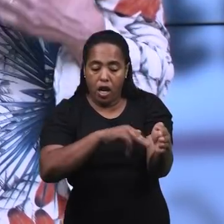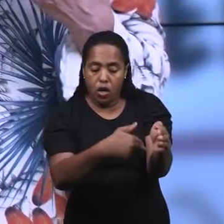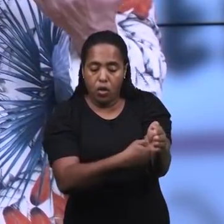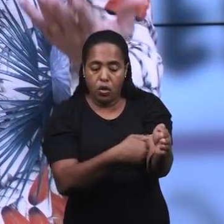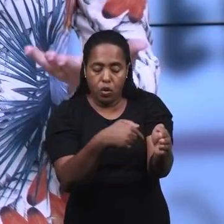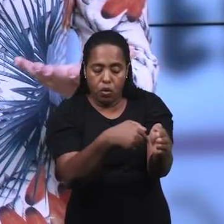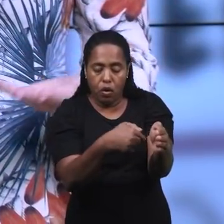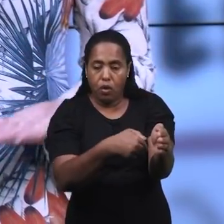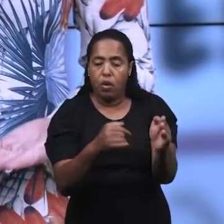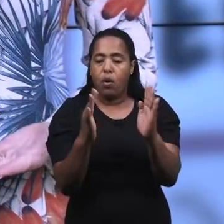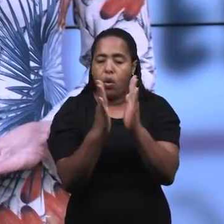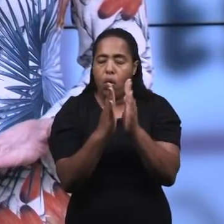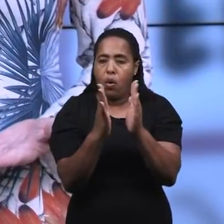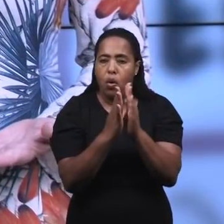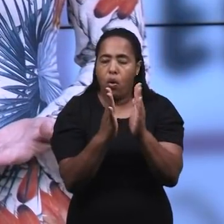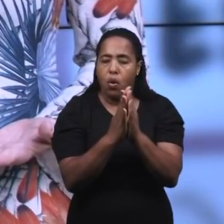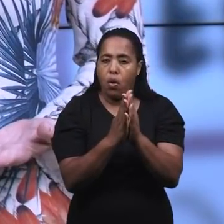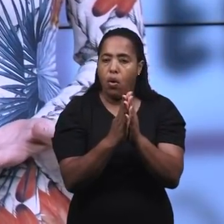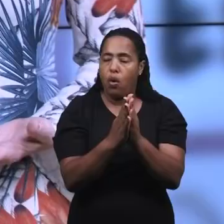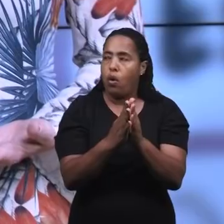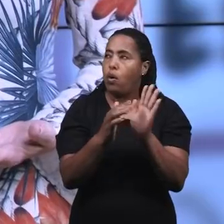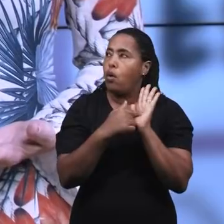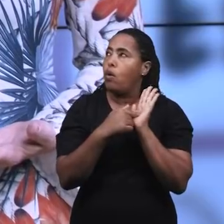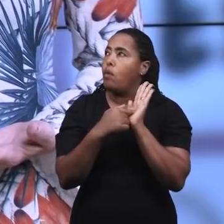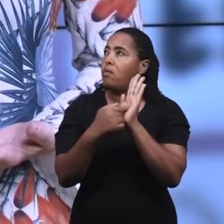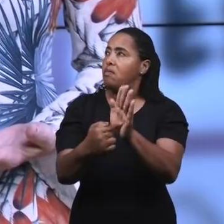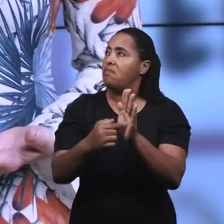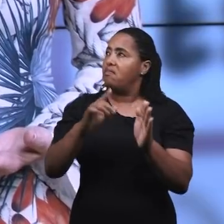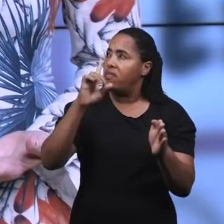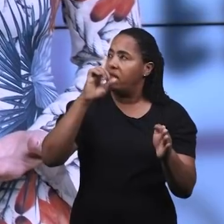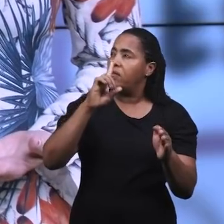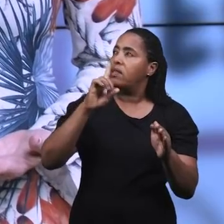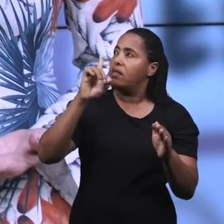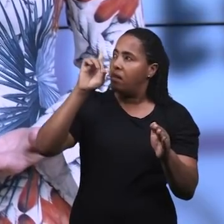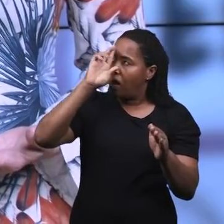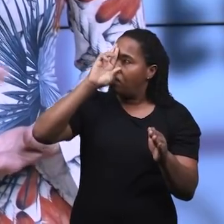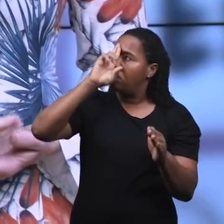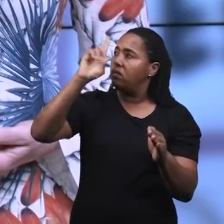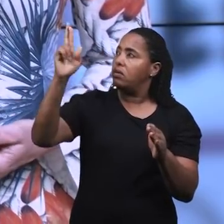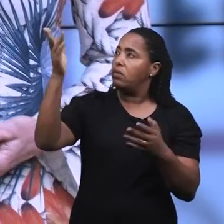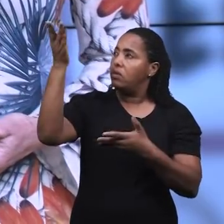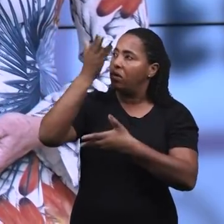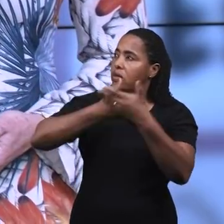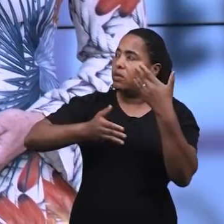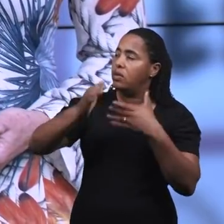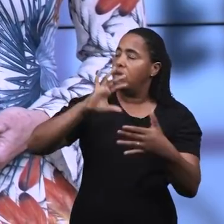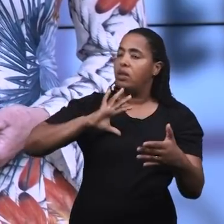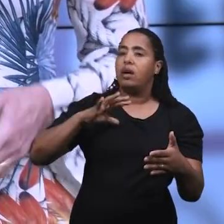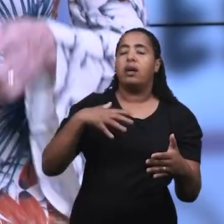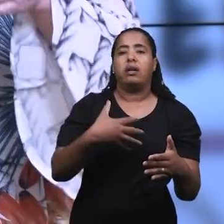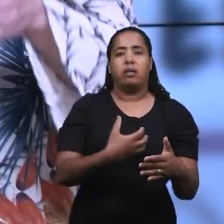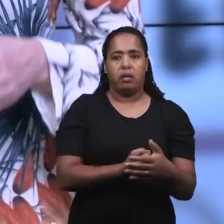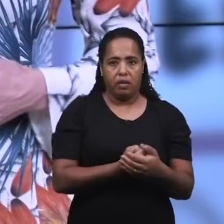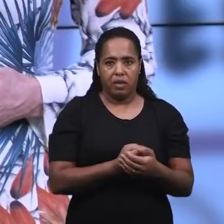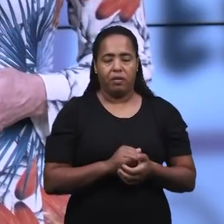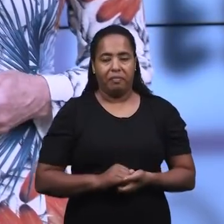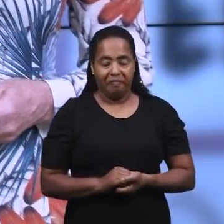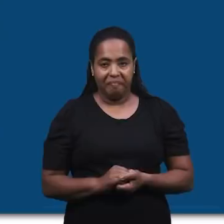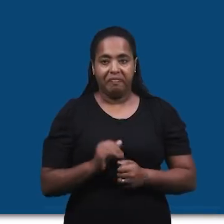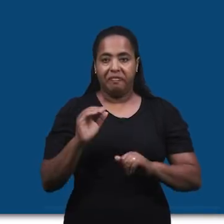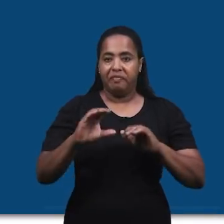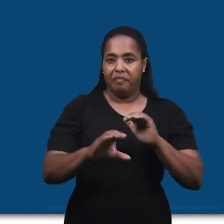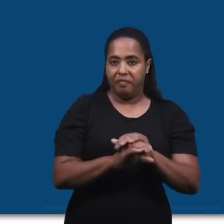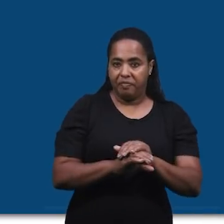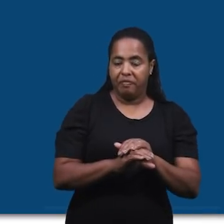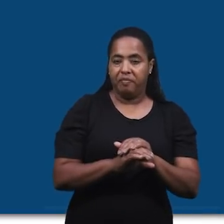e declarou a soberania de Deus, reconhecendo que do Senhor vem a salvação. E no capítulo